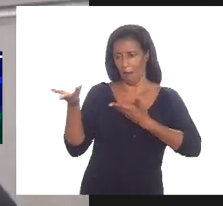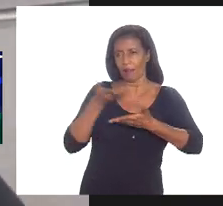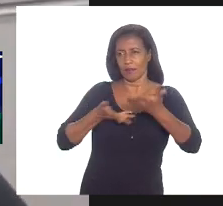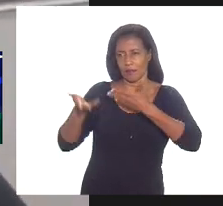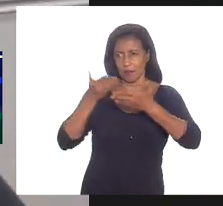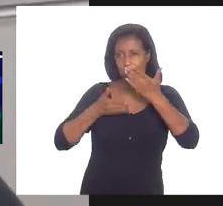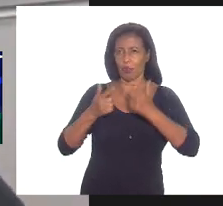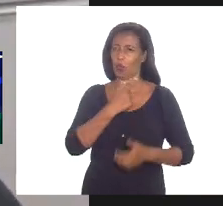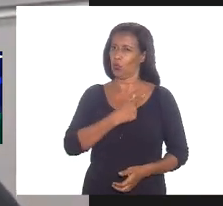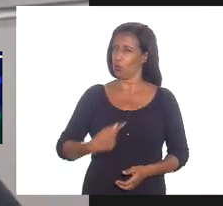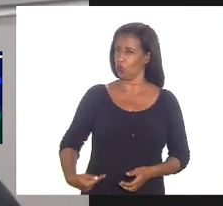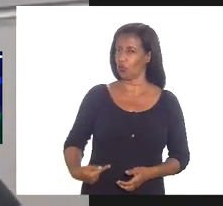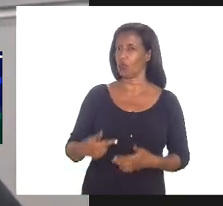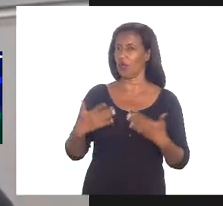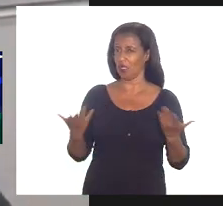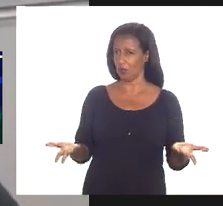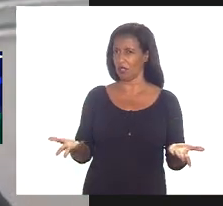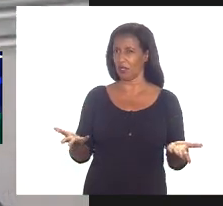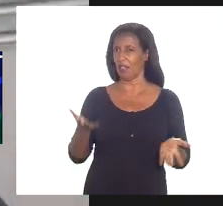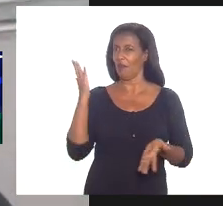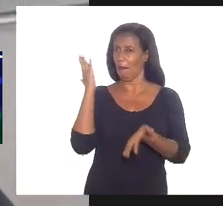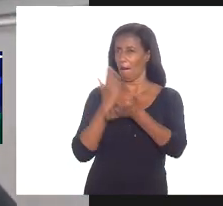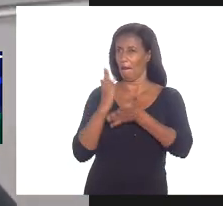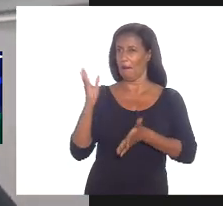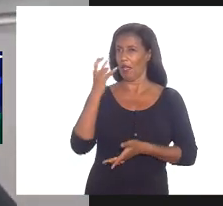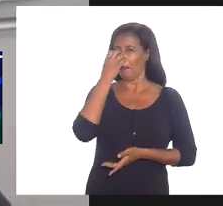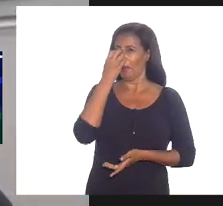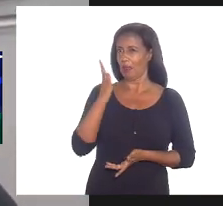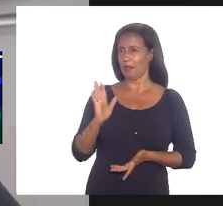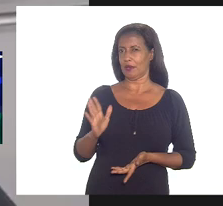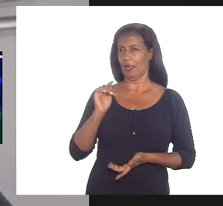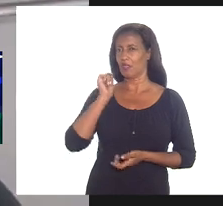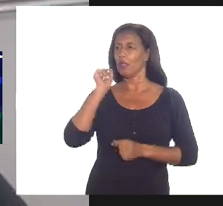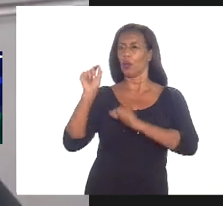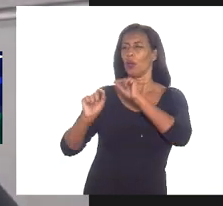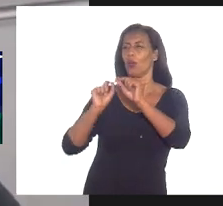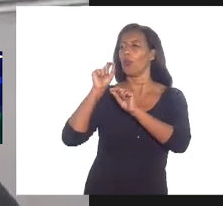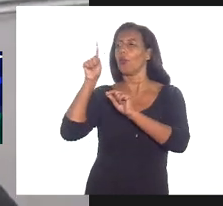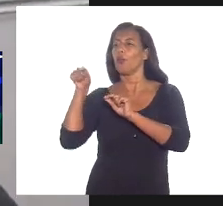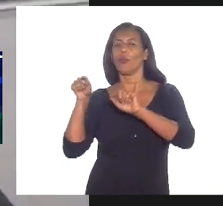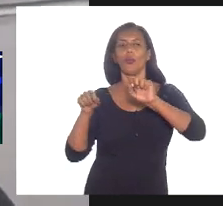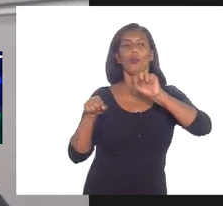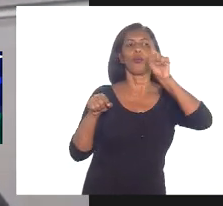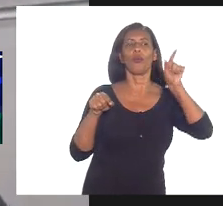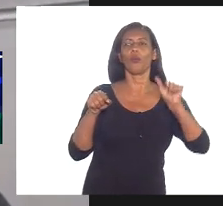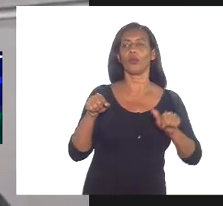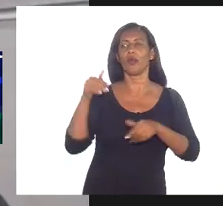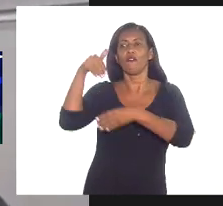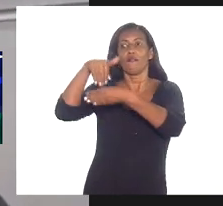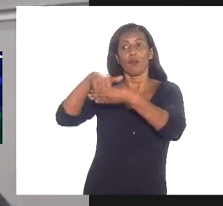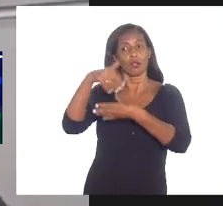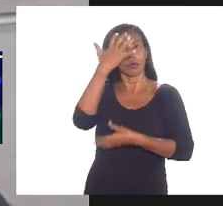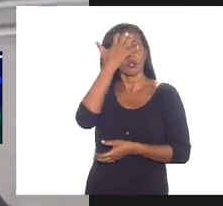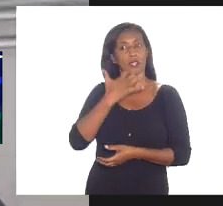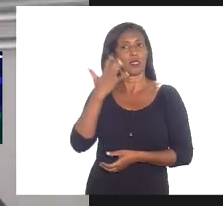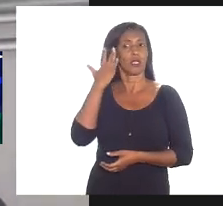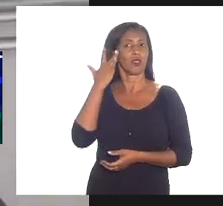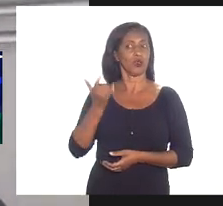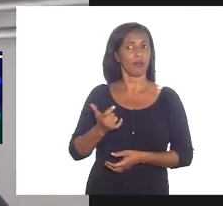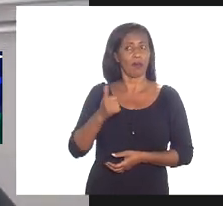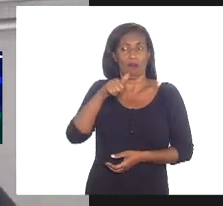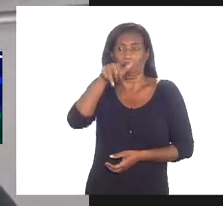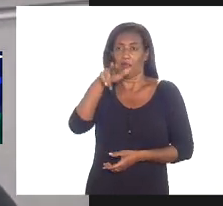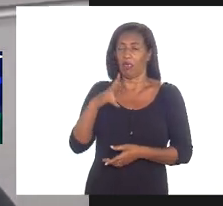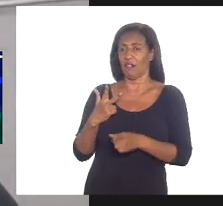então vamos parar com essa palhaçada aqui vamos botar claro o que é o que tentar resolver isso vou estar com seriedade amanhã